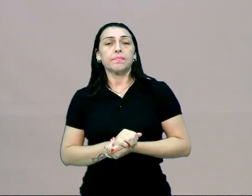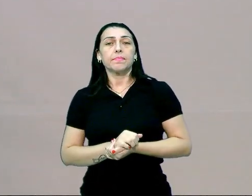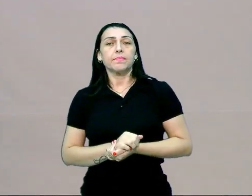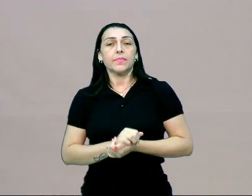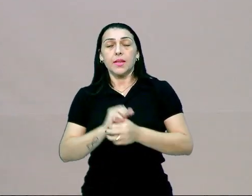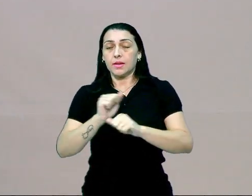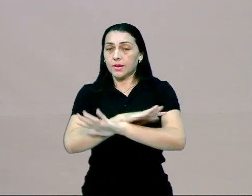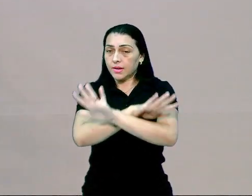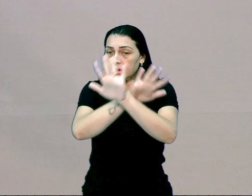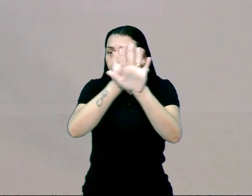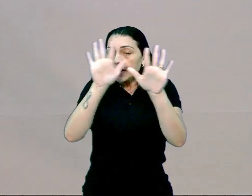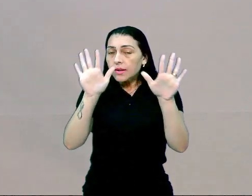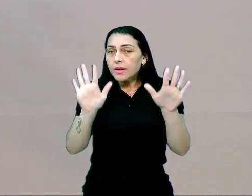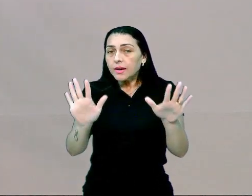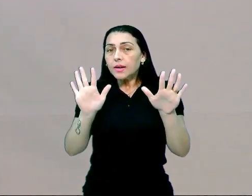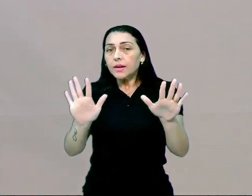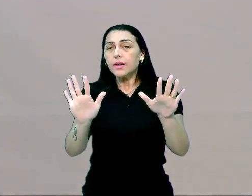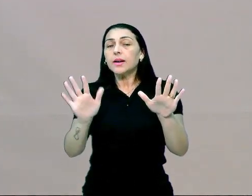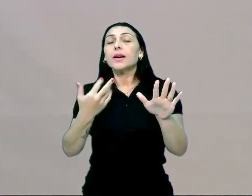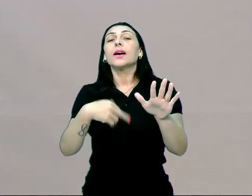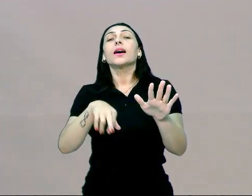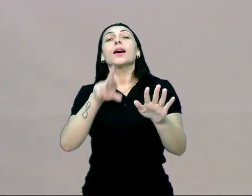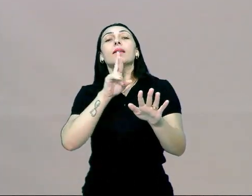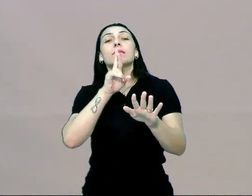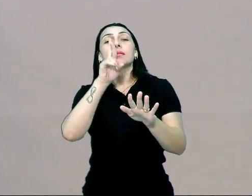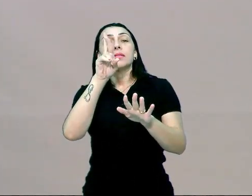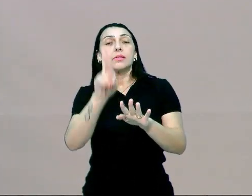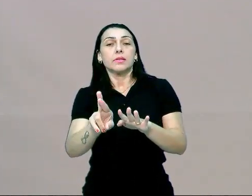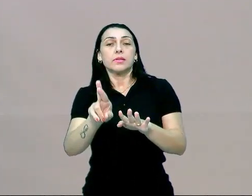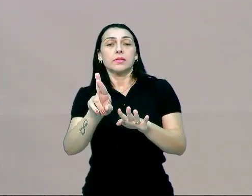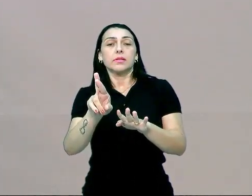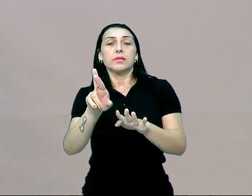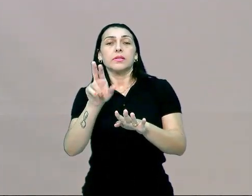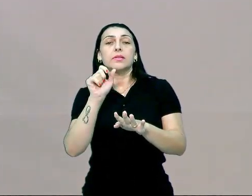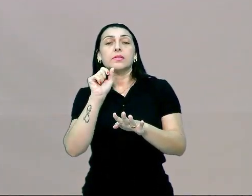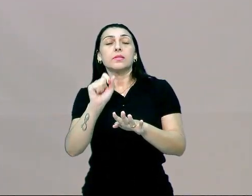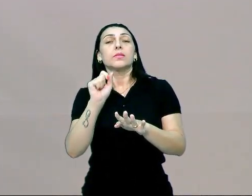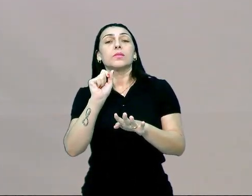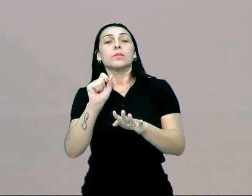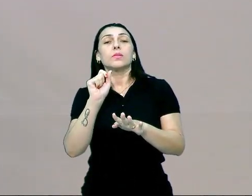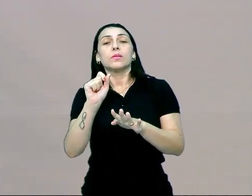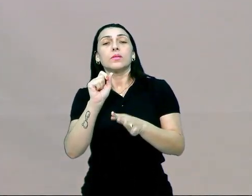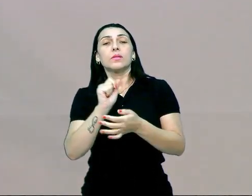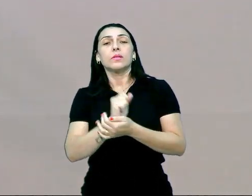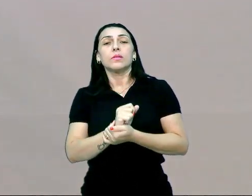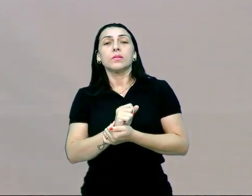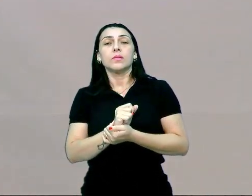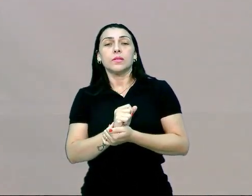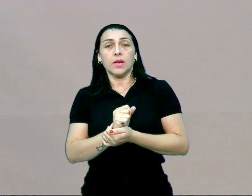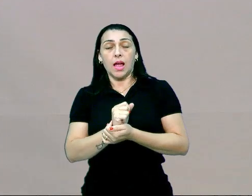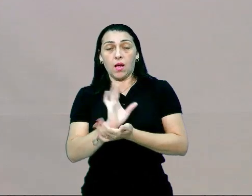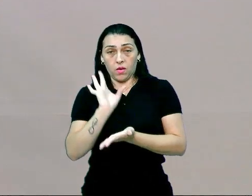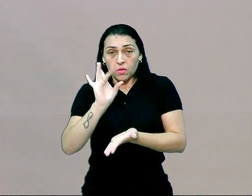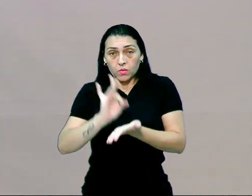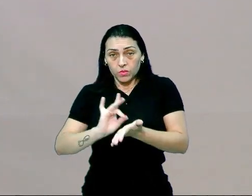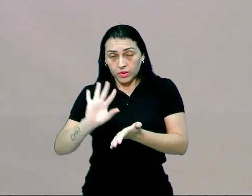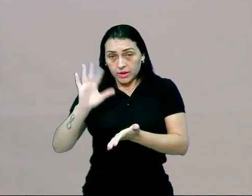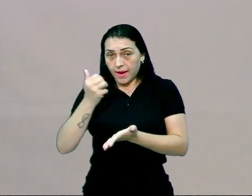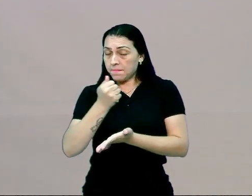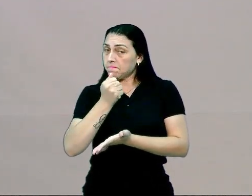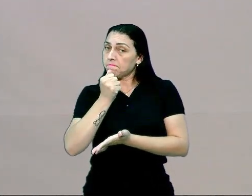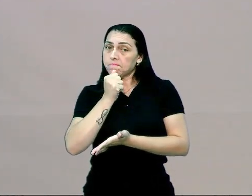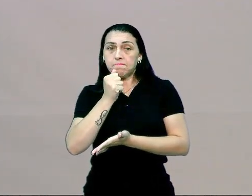é claro que a resposta ela acaba correspondendo há uma realidade que ainda